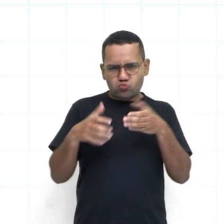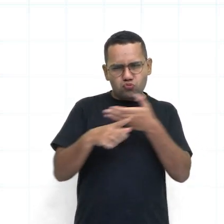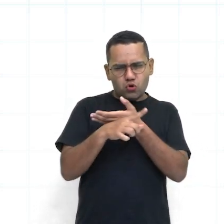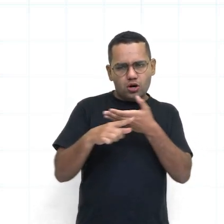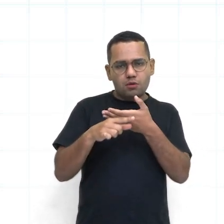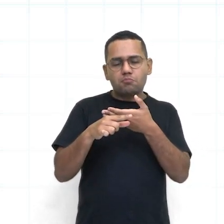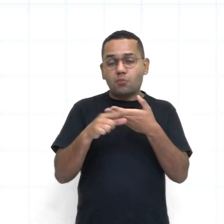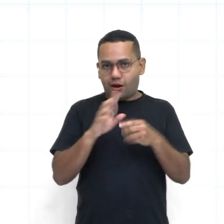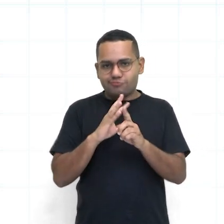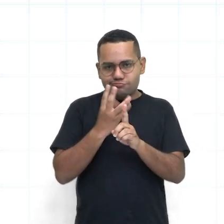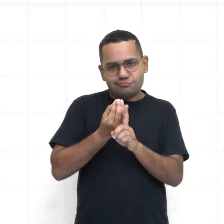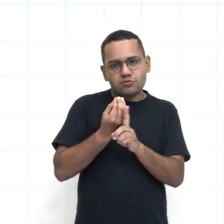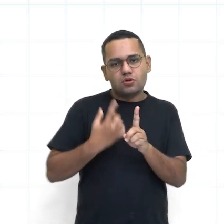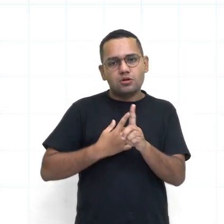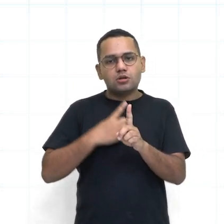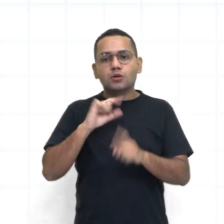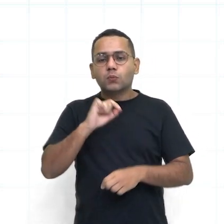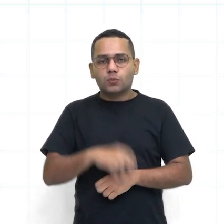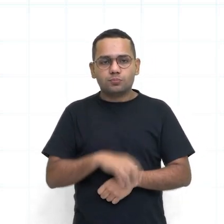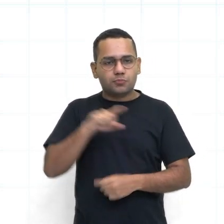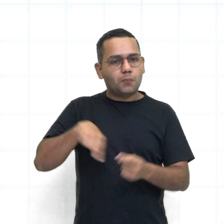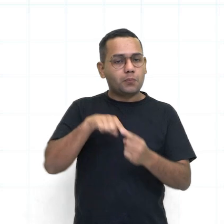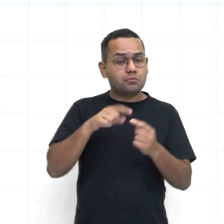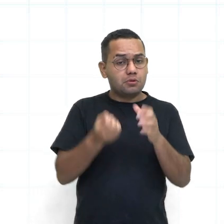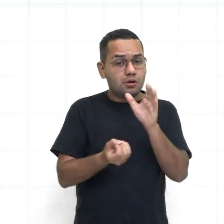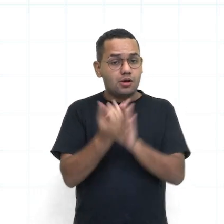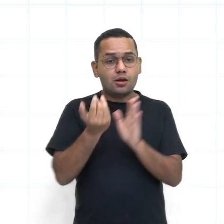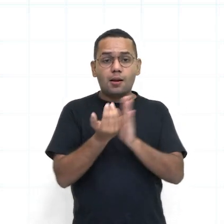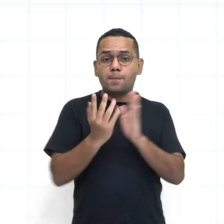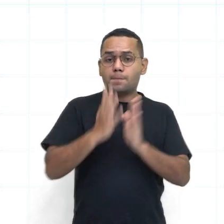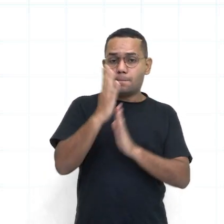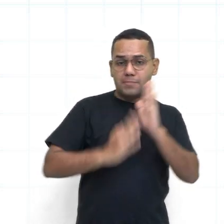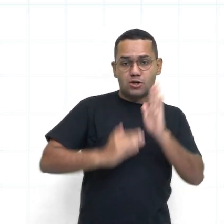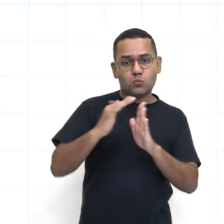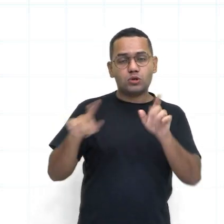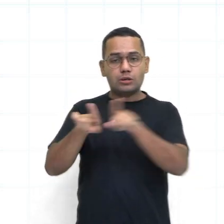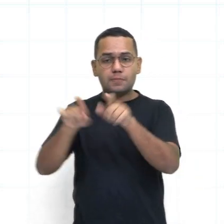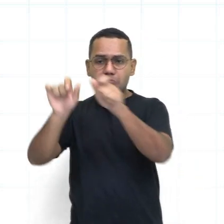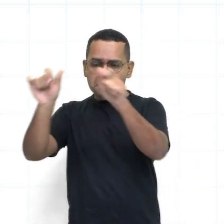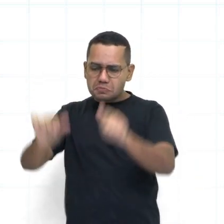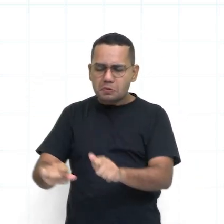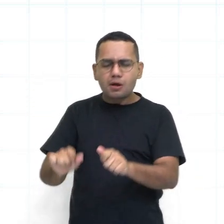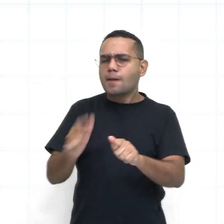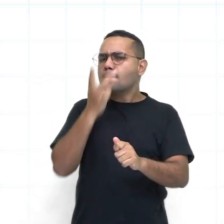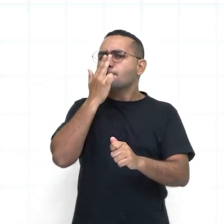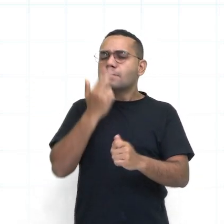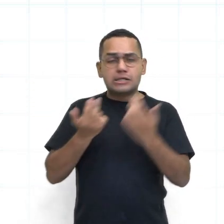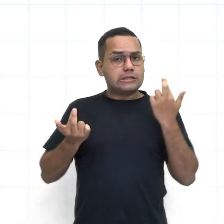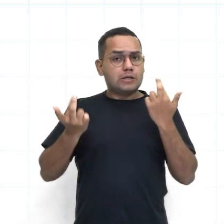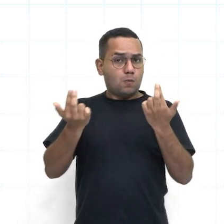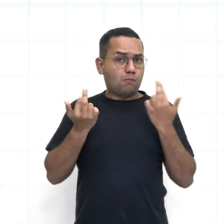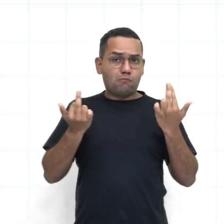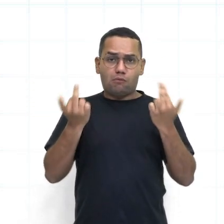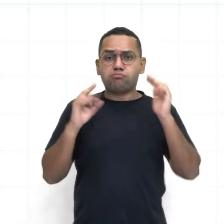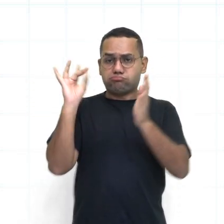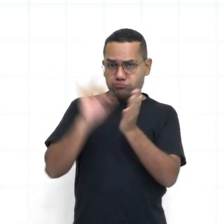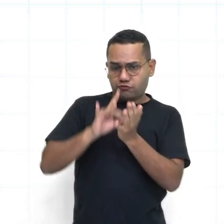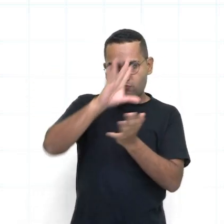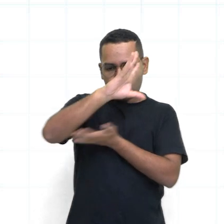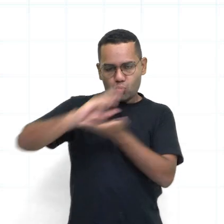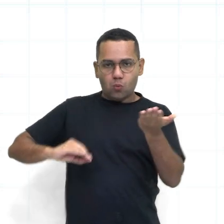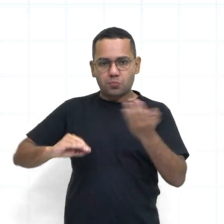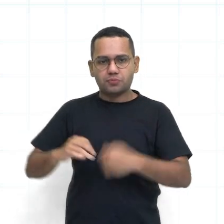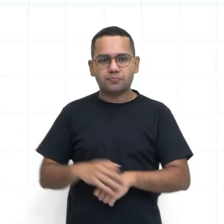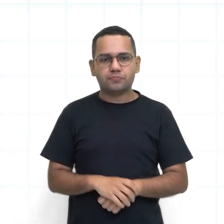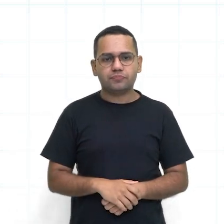e esculturas com efeito tão reais nos mínimos detalhes de uma imagem, como em uma foto